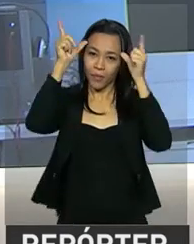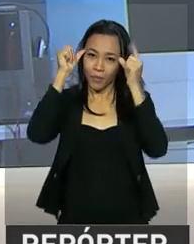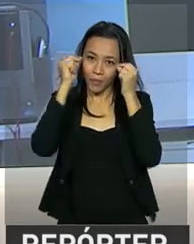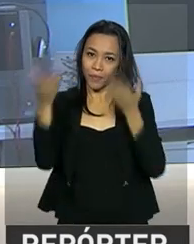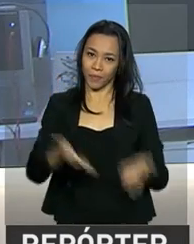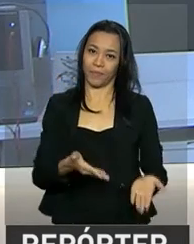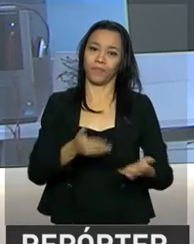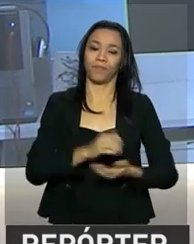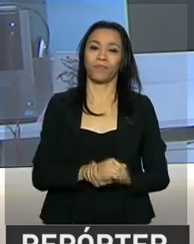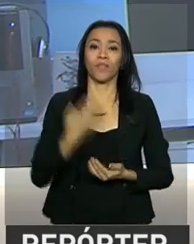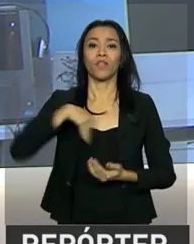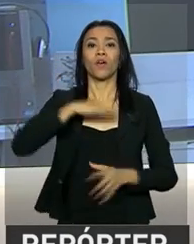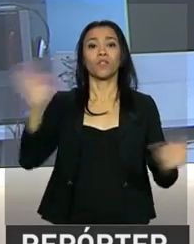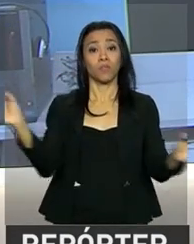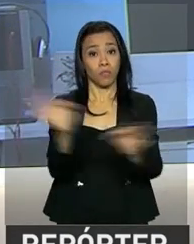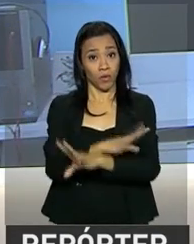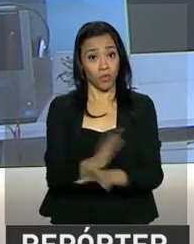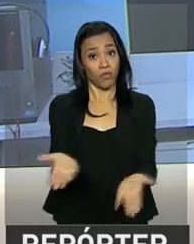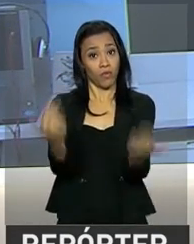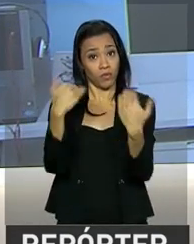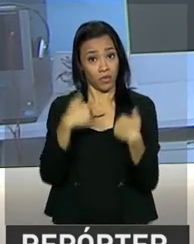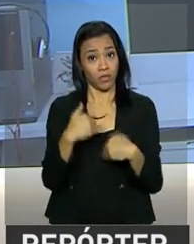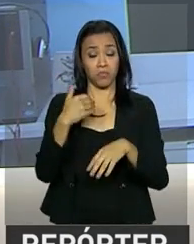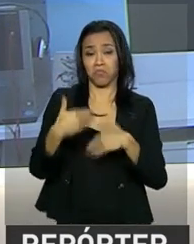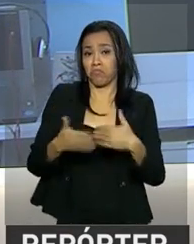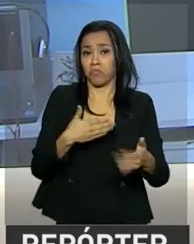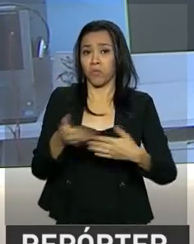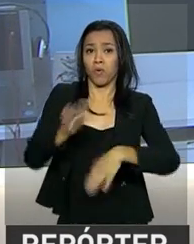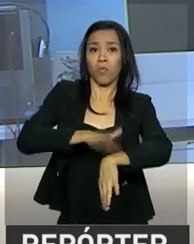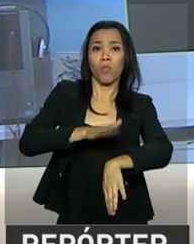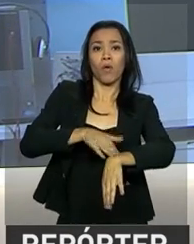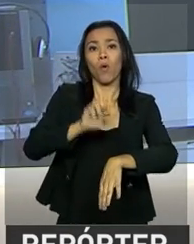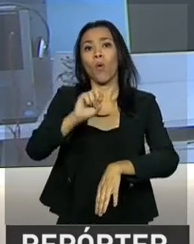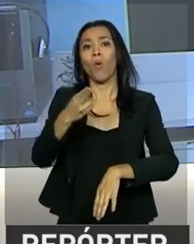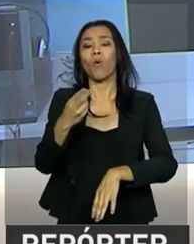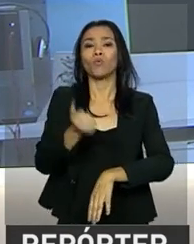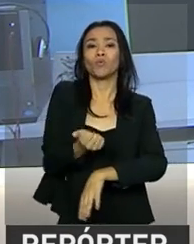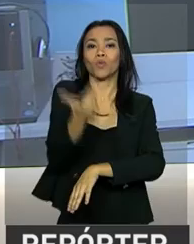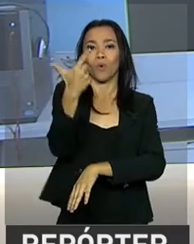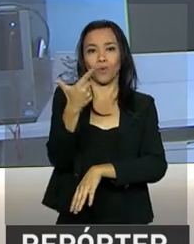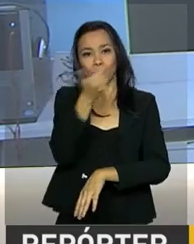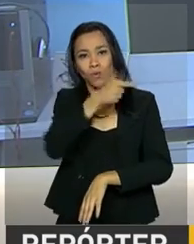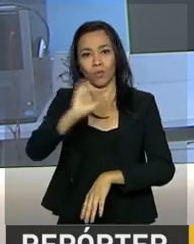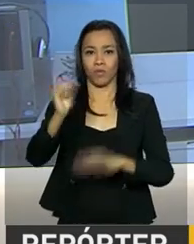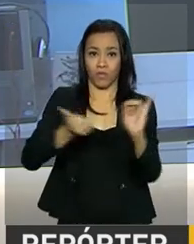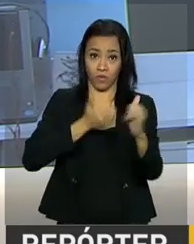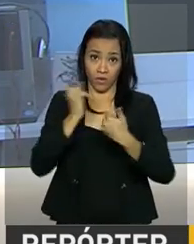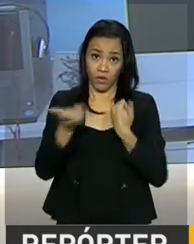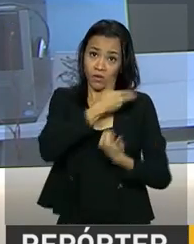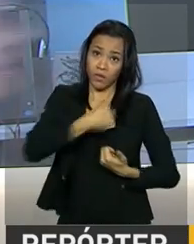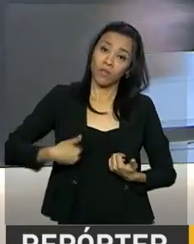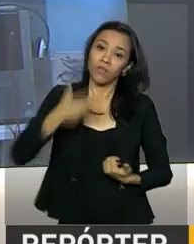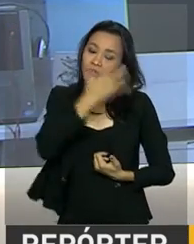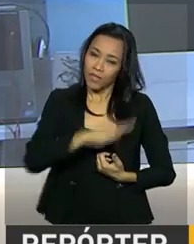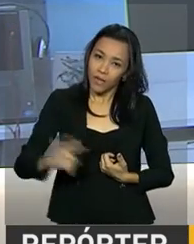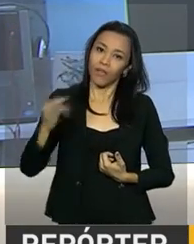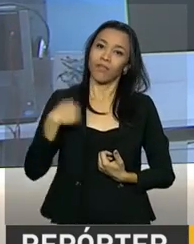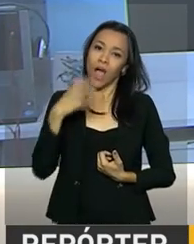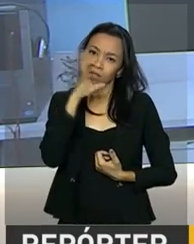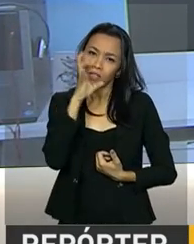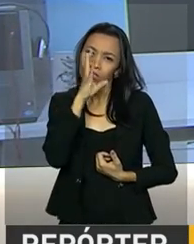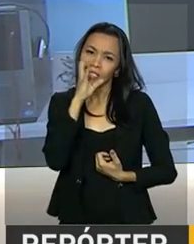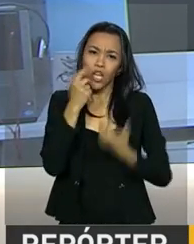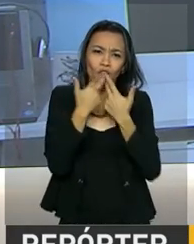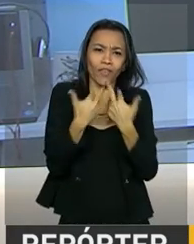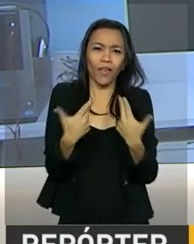e nós ficamos por aqui voltamos a qualquer momento ou ao meio-dia com outras informações do governo federal acompanhe também